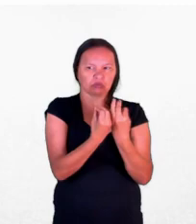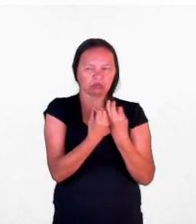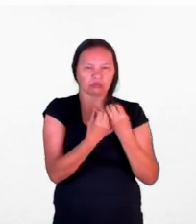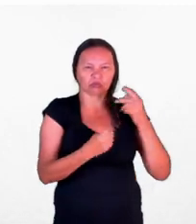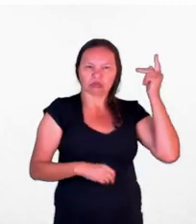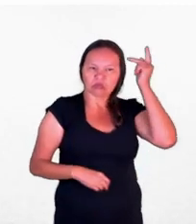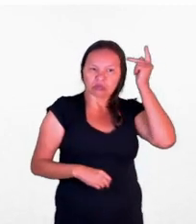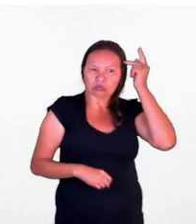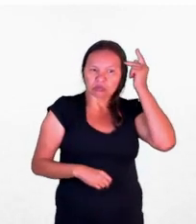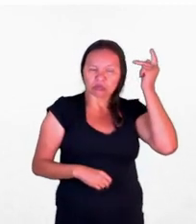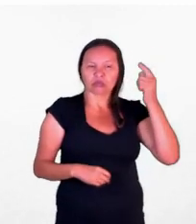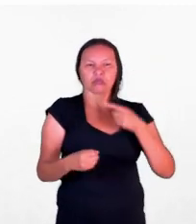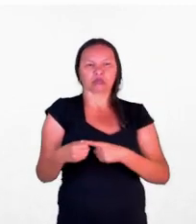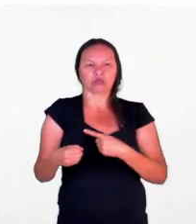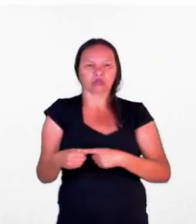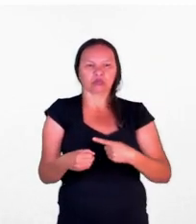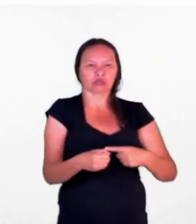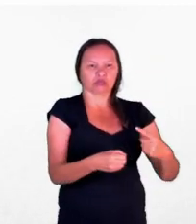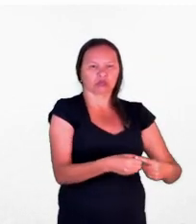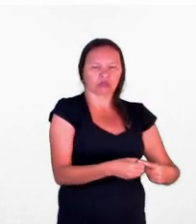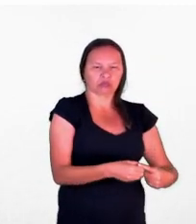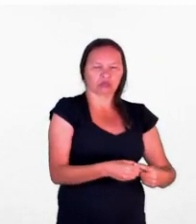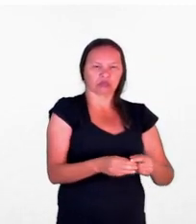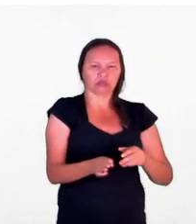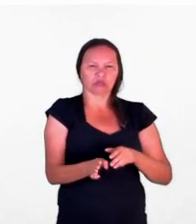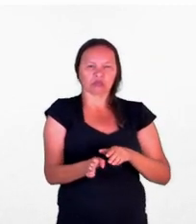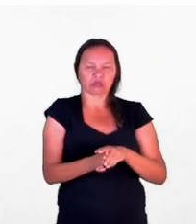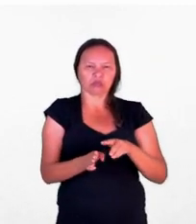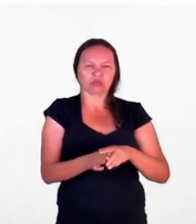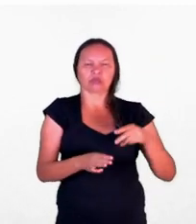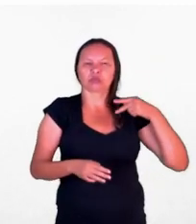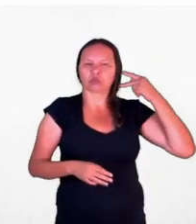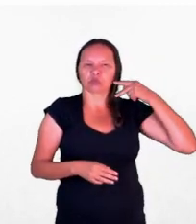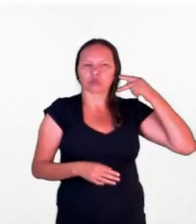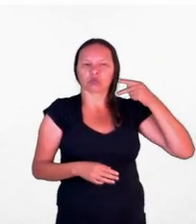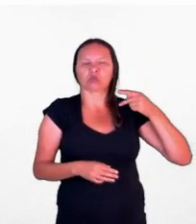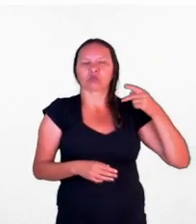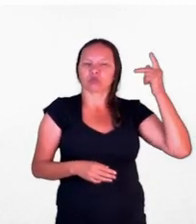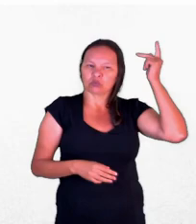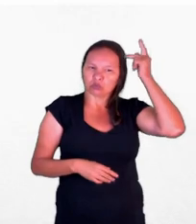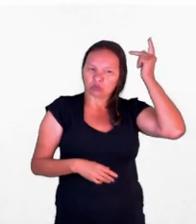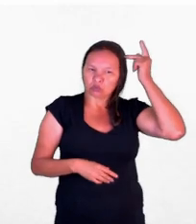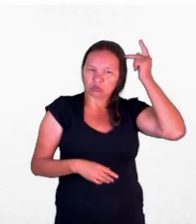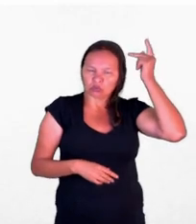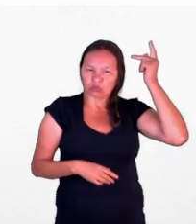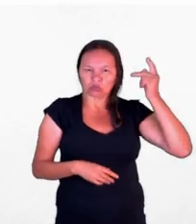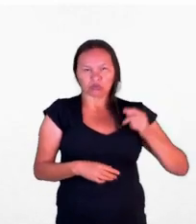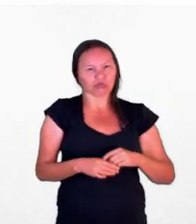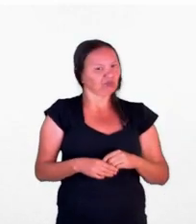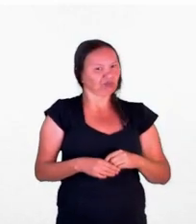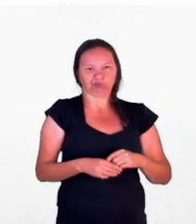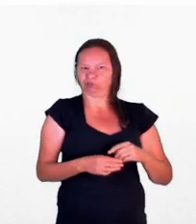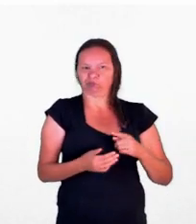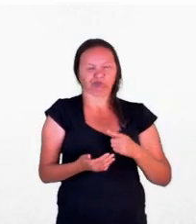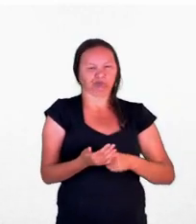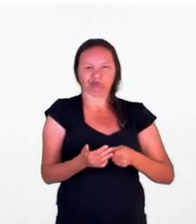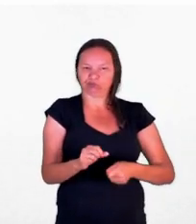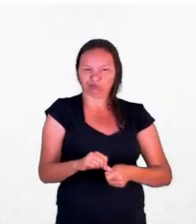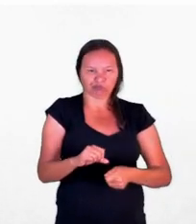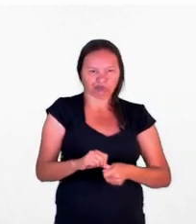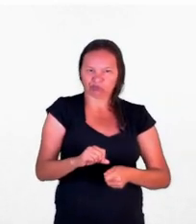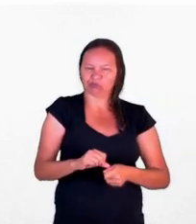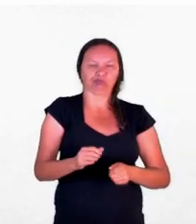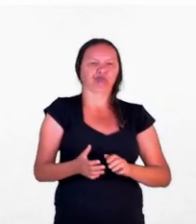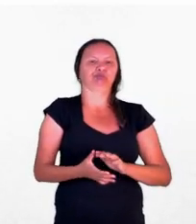municípios que são abrangidos pela procuradoria de São Paulo esse percentual não é cumprido e quando é